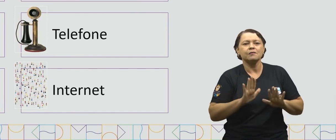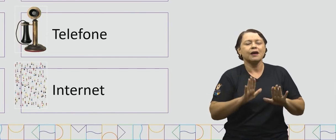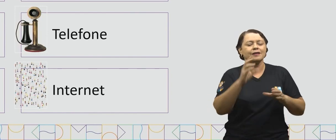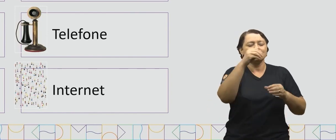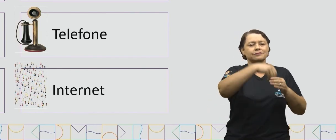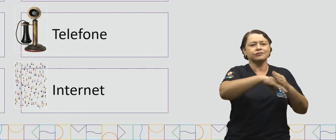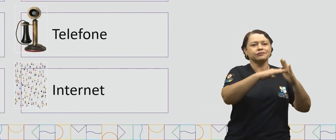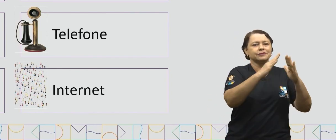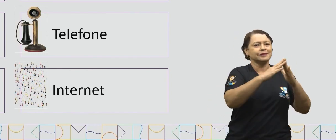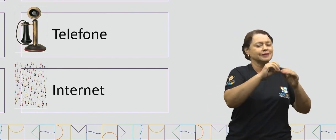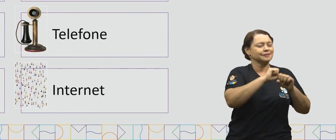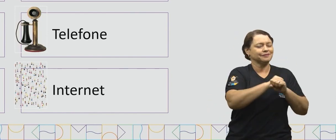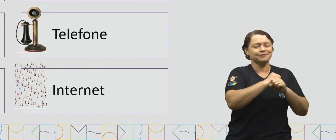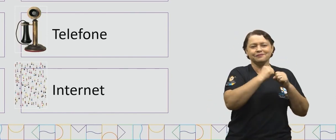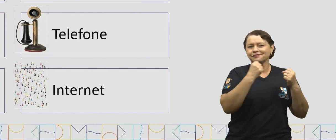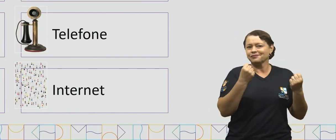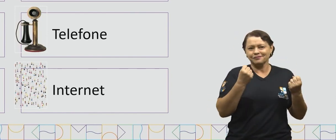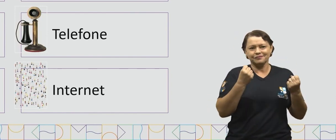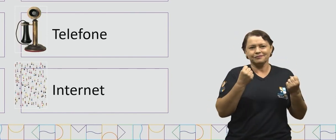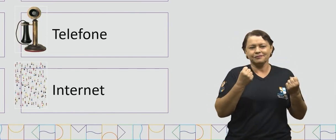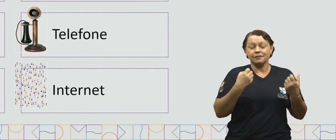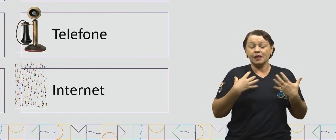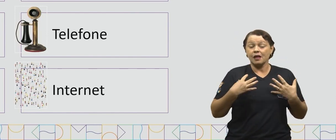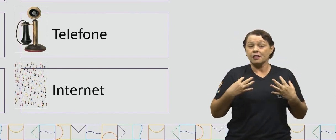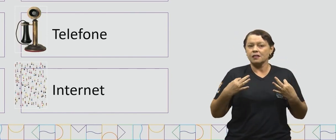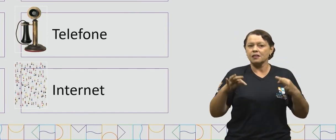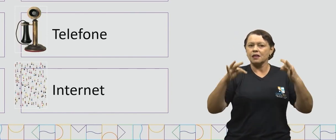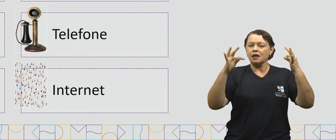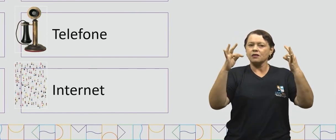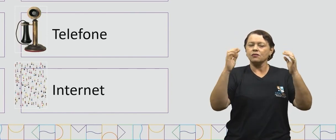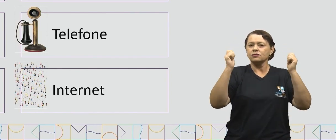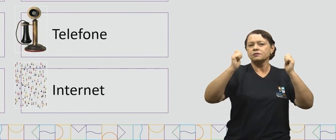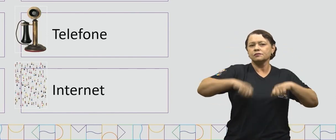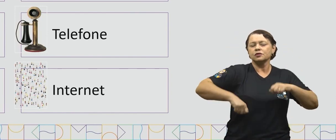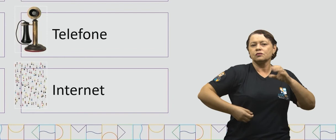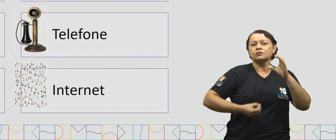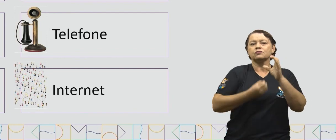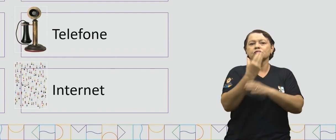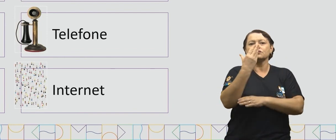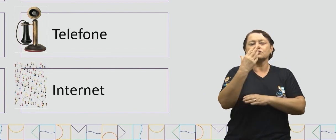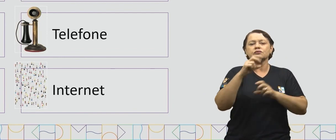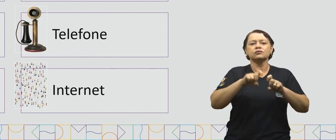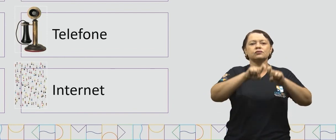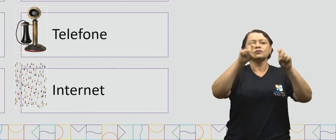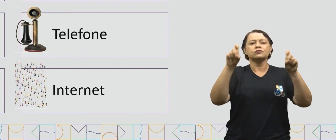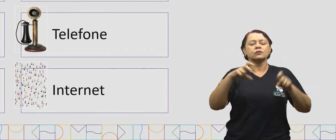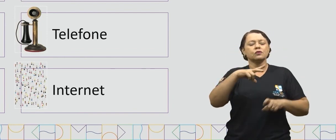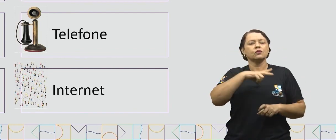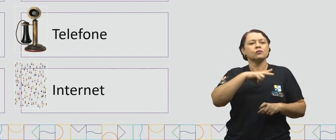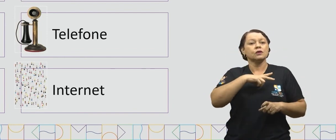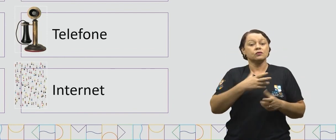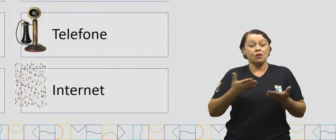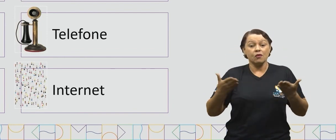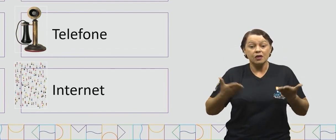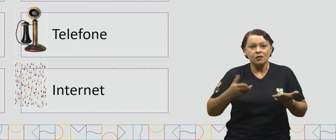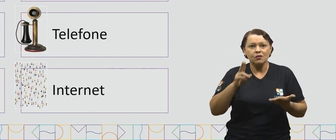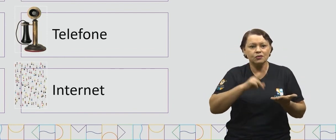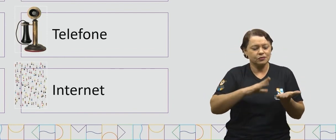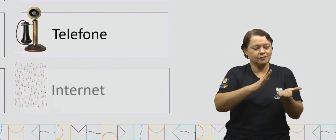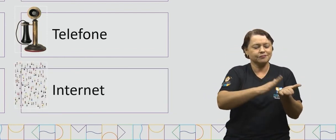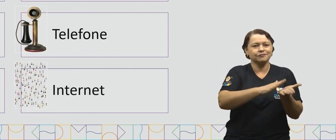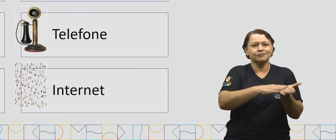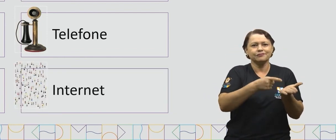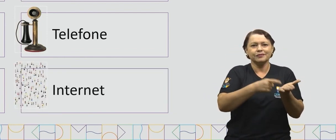cabia dentro de casa. A evolução possibilitou o surgimento de um computador pessoal, que hoje chega a caber na palma da